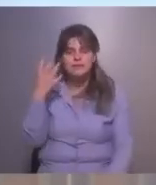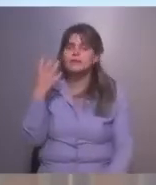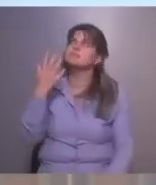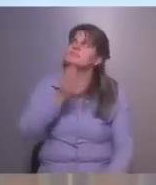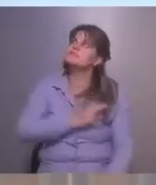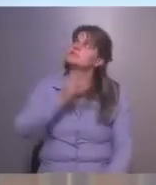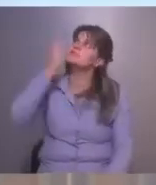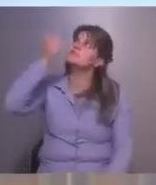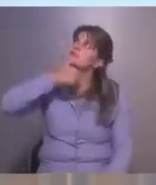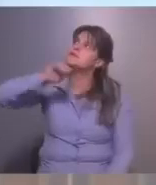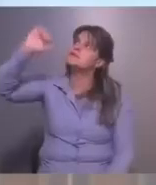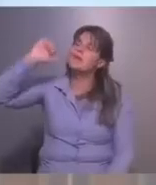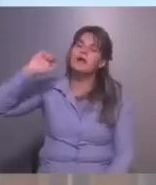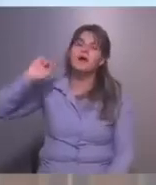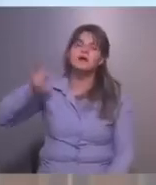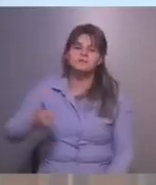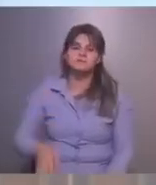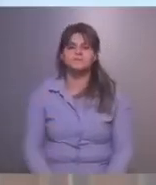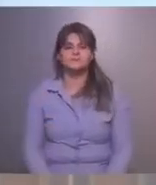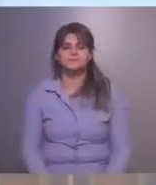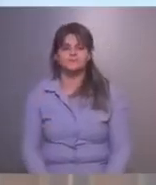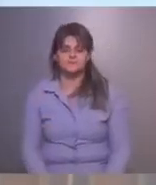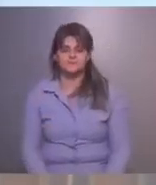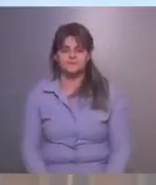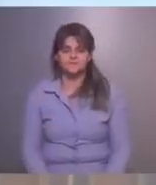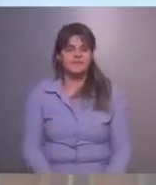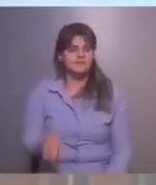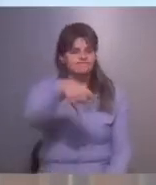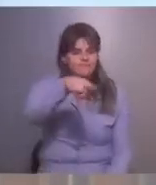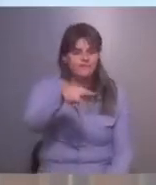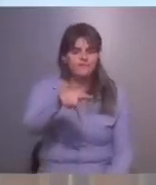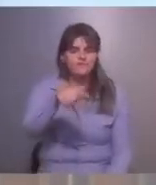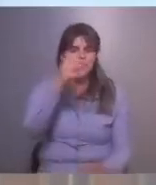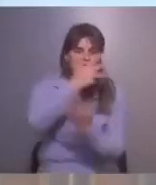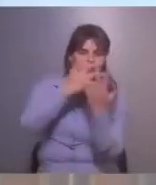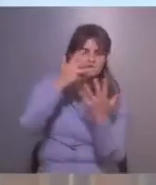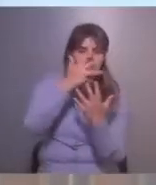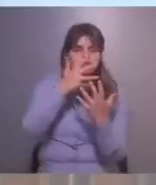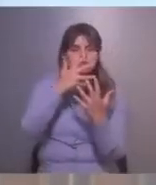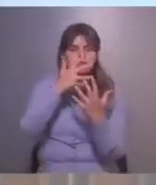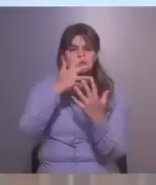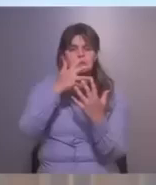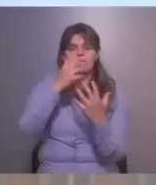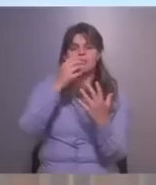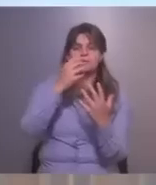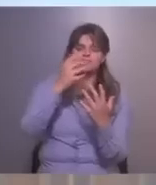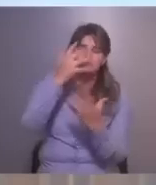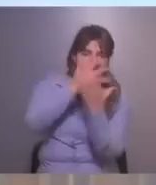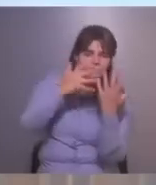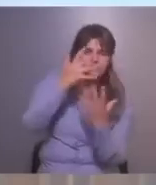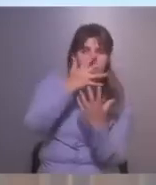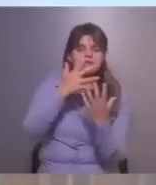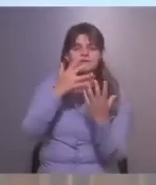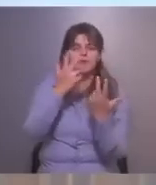do Senhor. Não vos embriagueis com o vinho, que é causa de